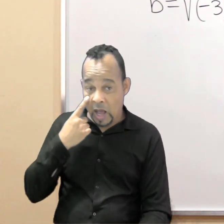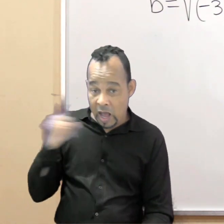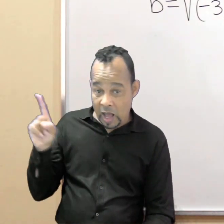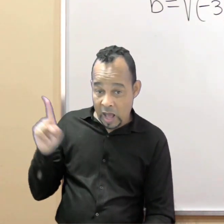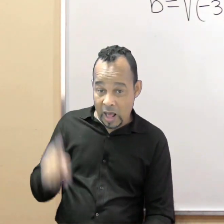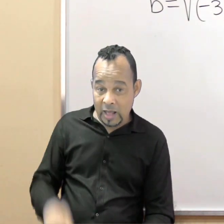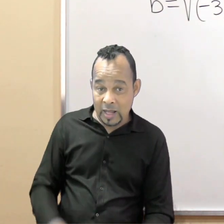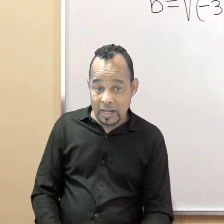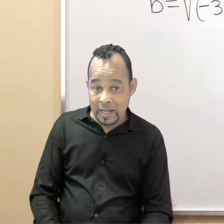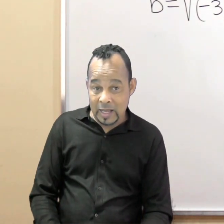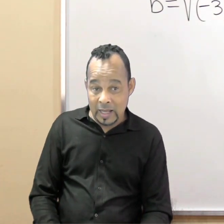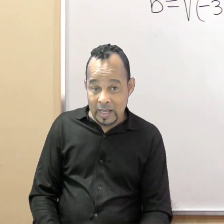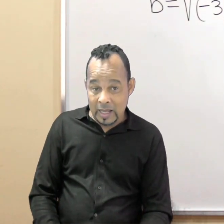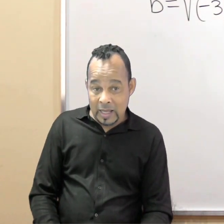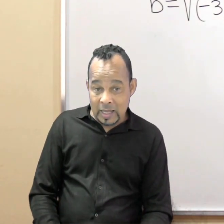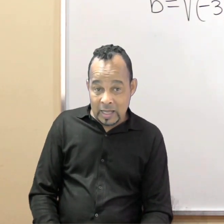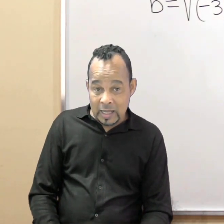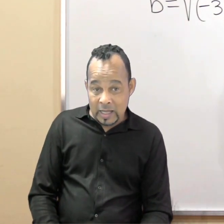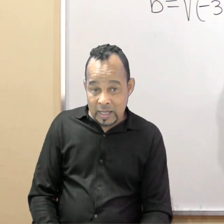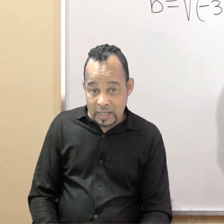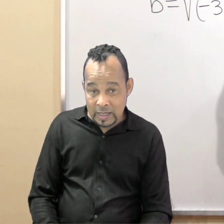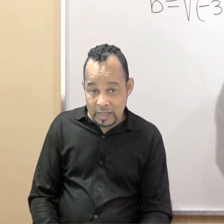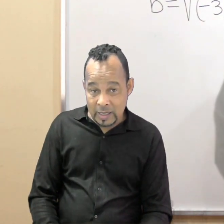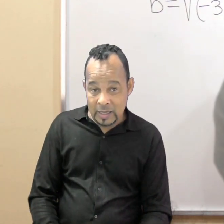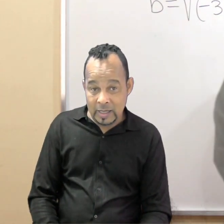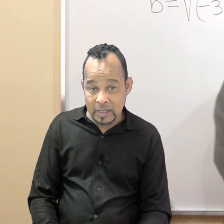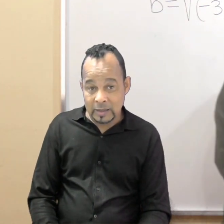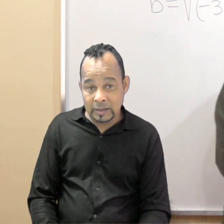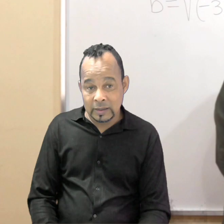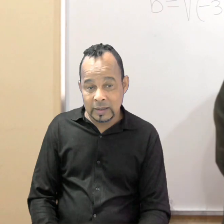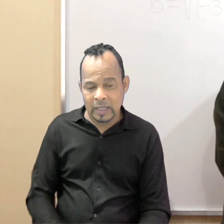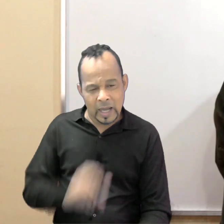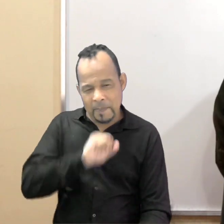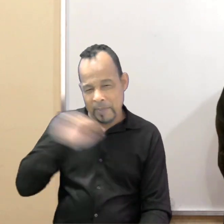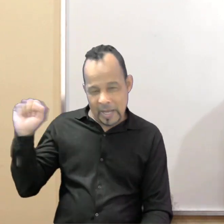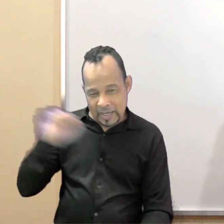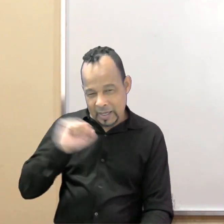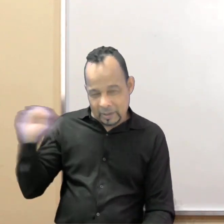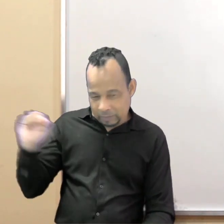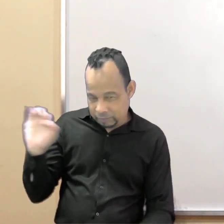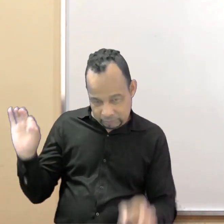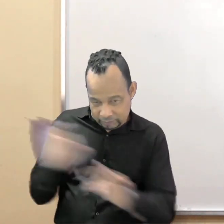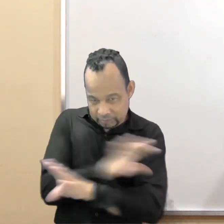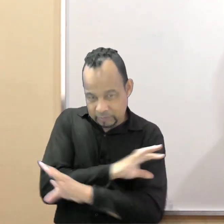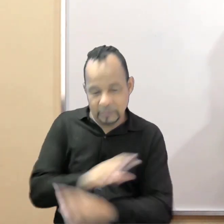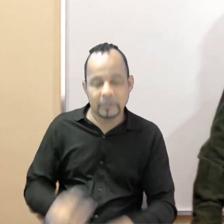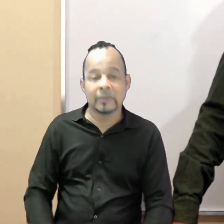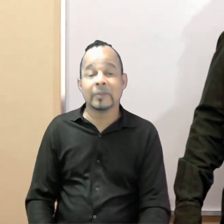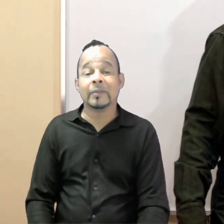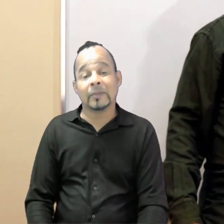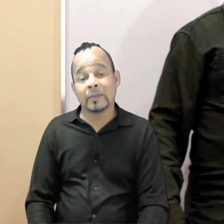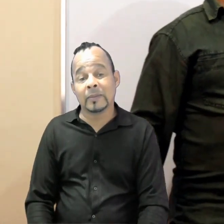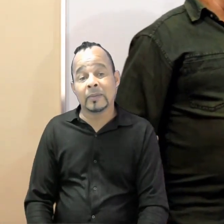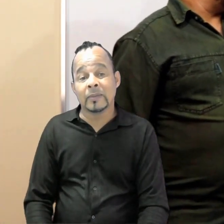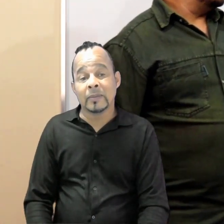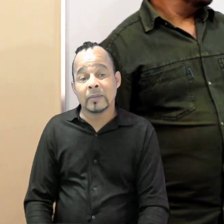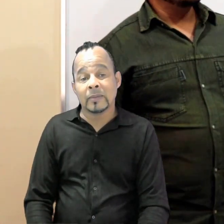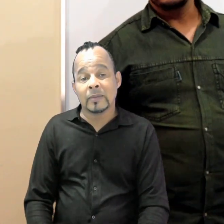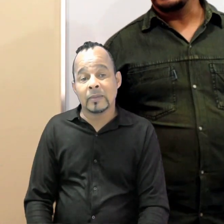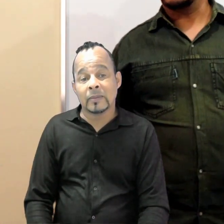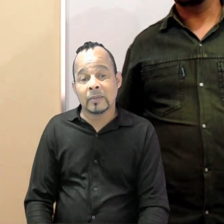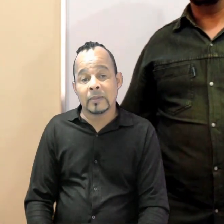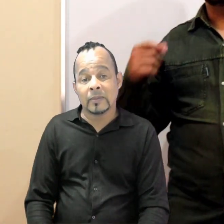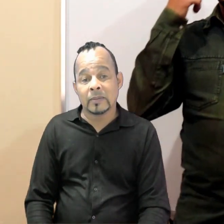raiz de 10 pronto, eu